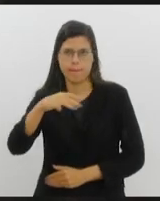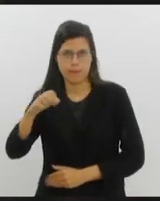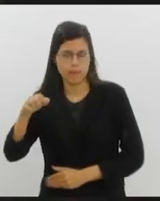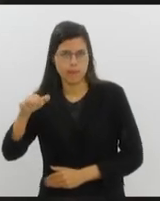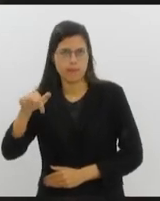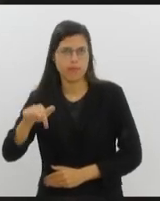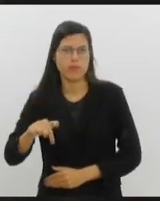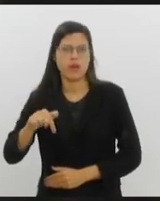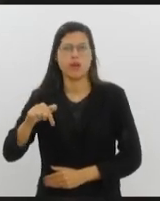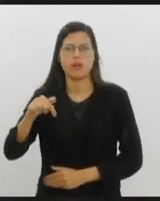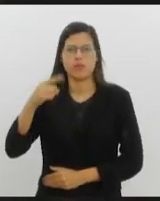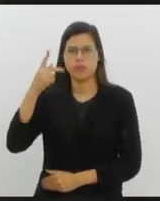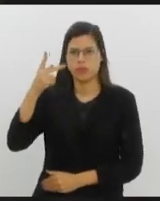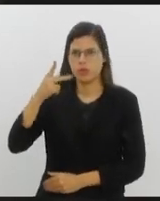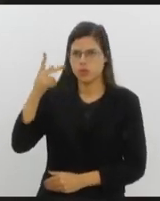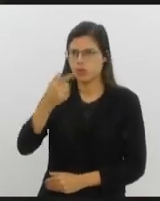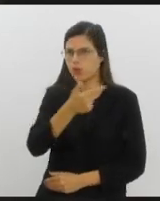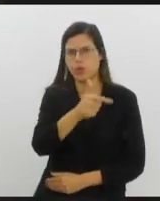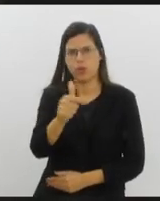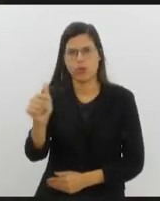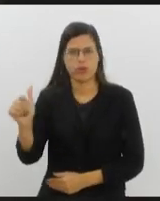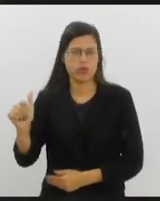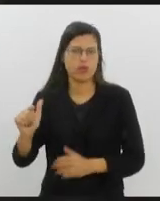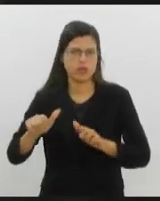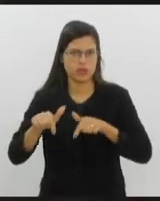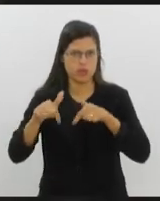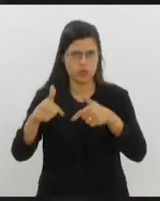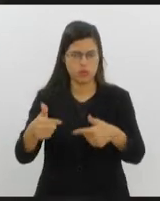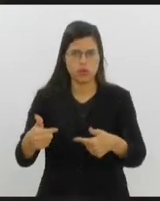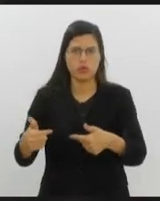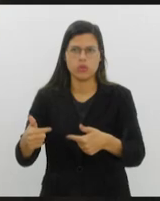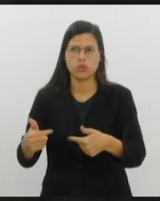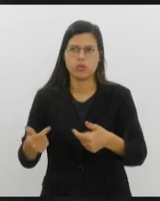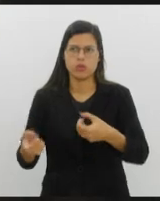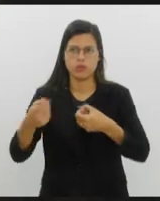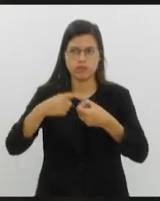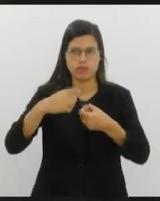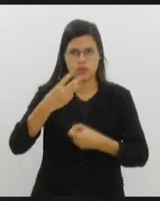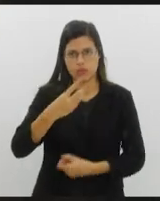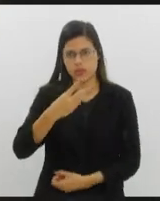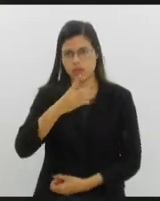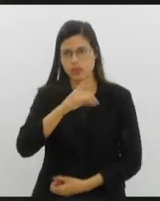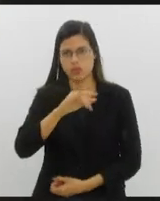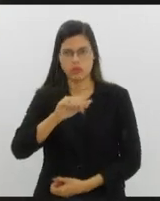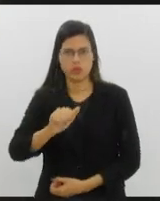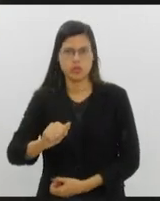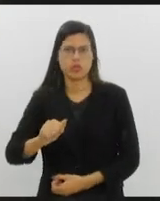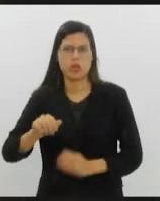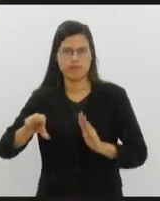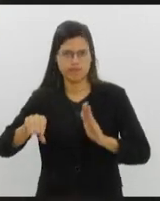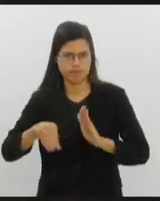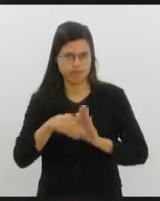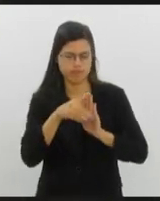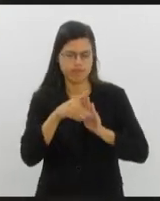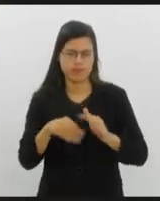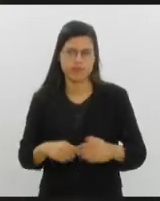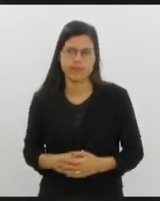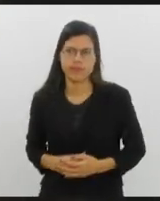e dar outras providências. Retorna ao terceiro dia para o recebimento de